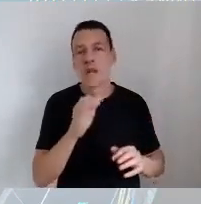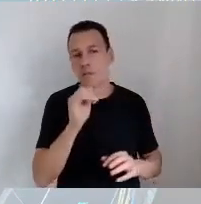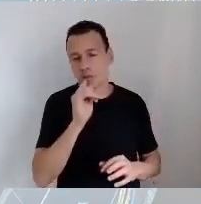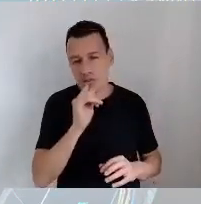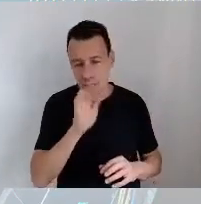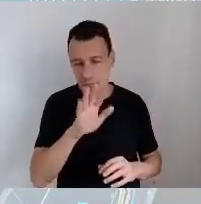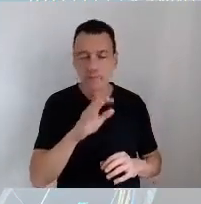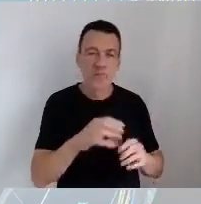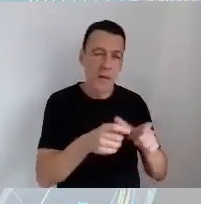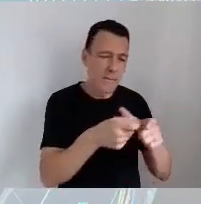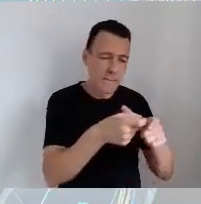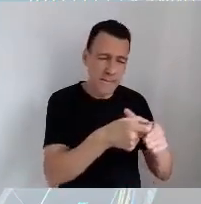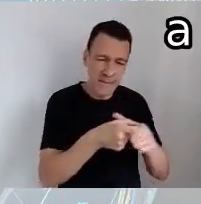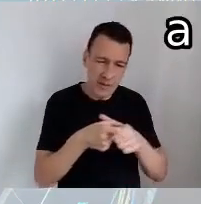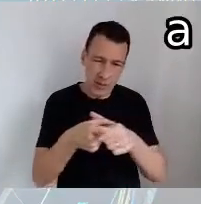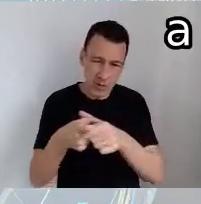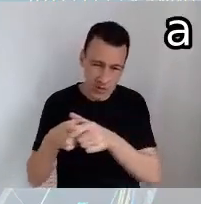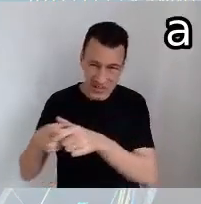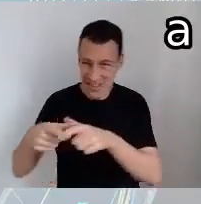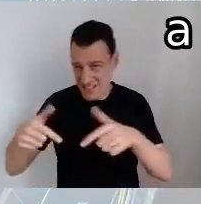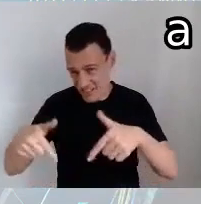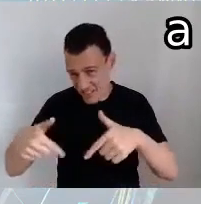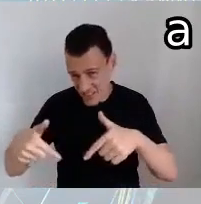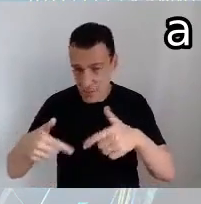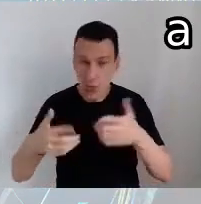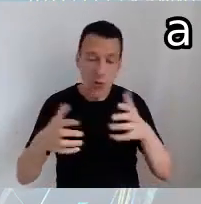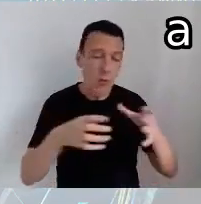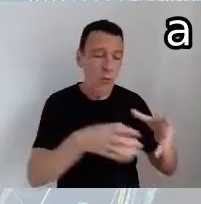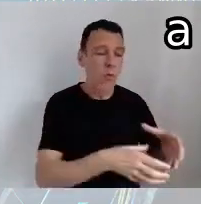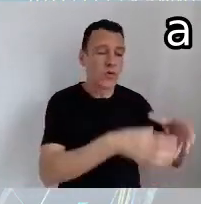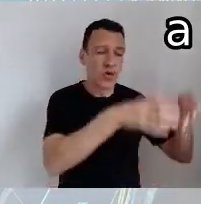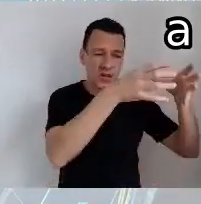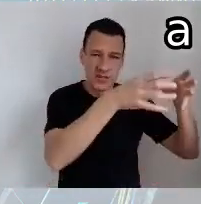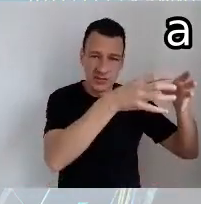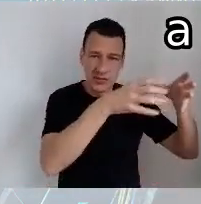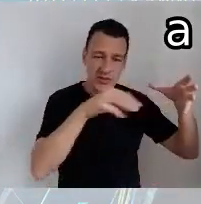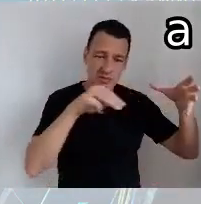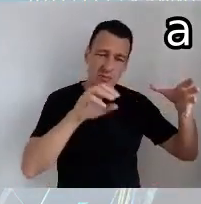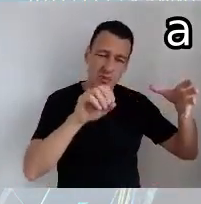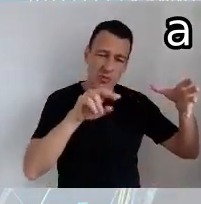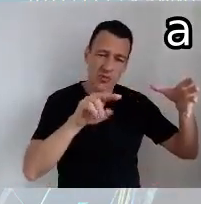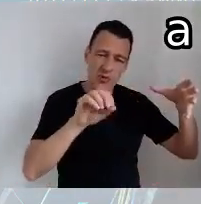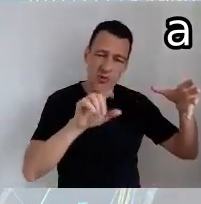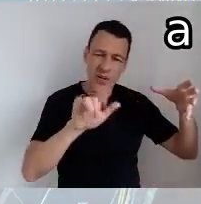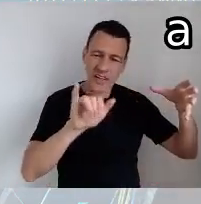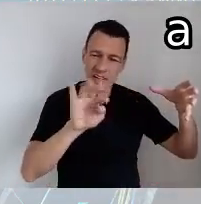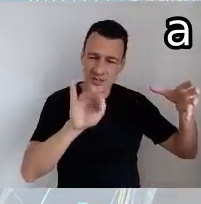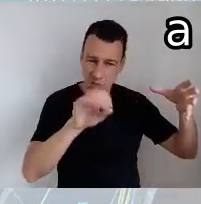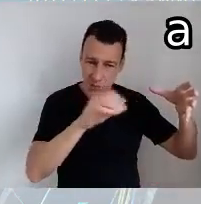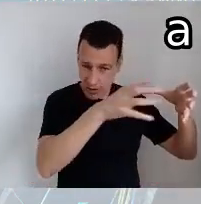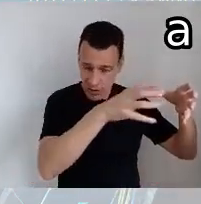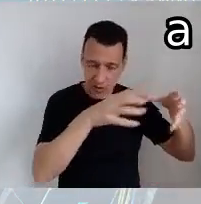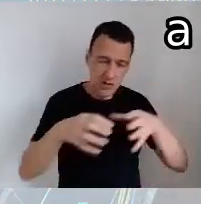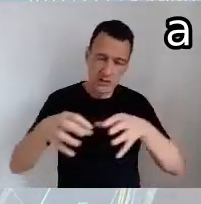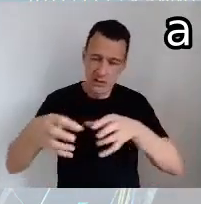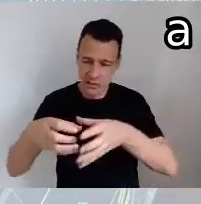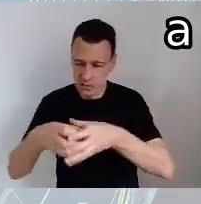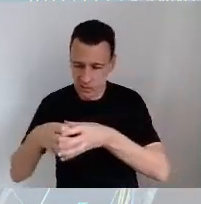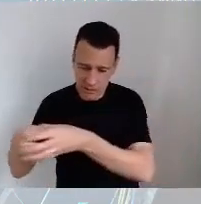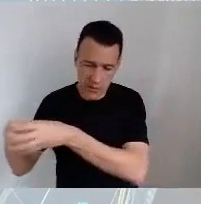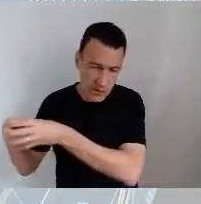monolítico o primeiro ponto que nós temos que admitir é a solução com microsserviços é por definição mais